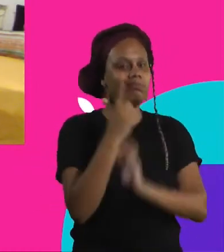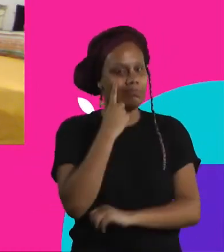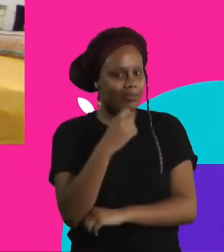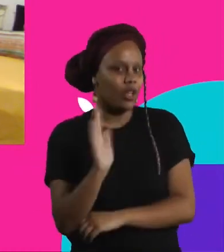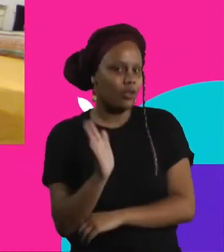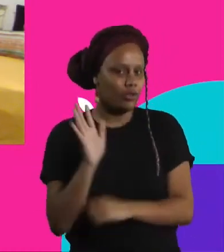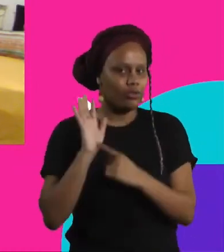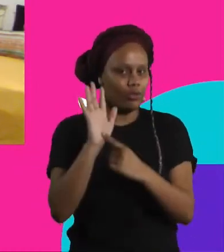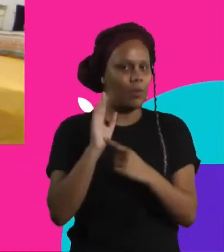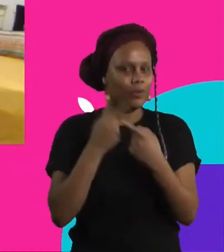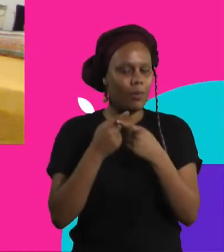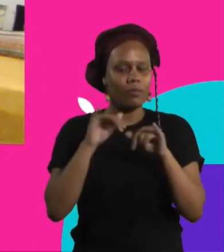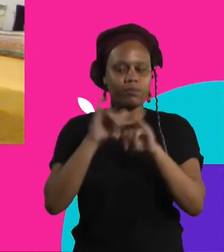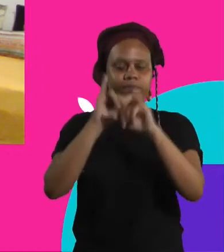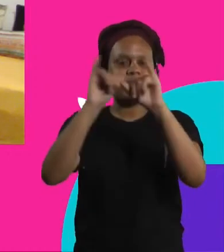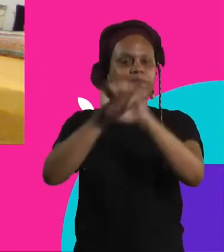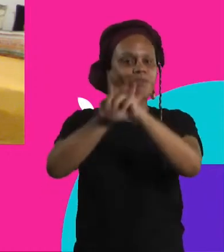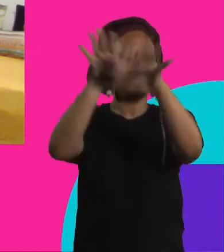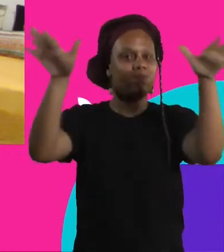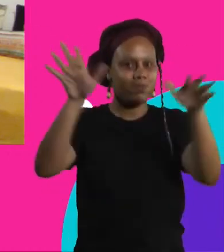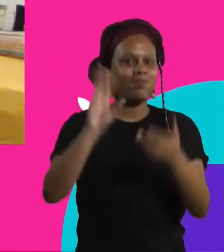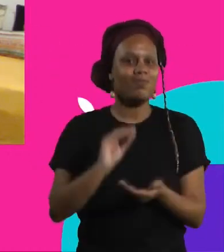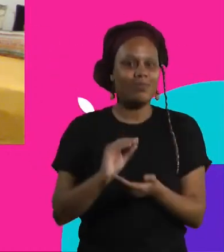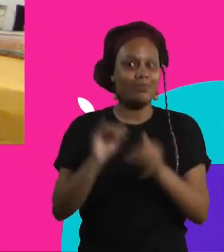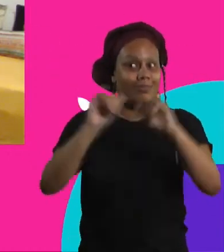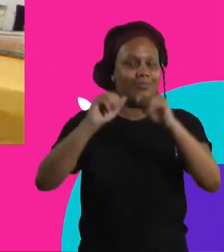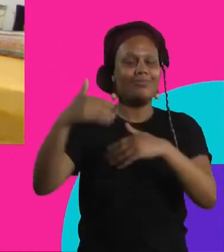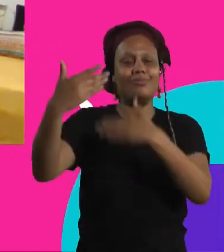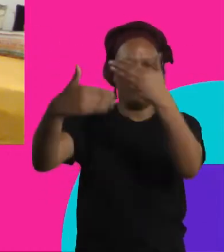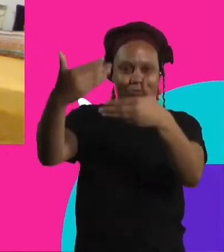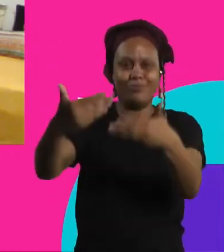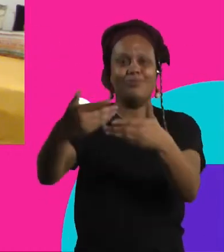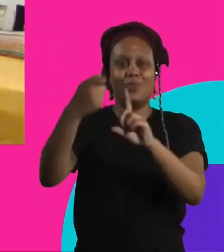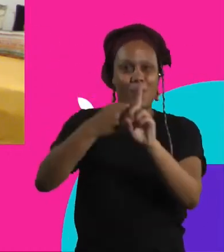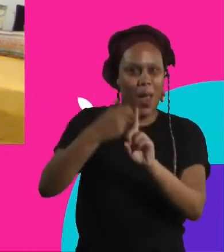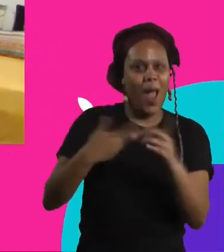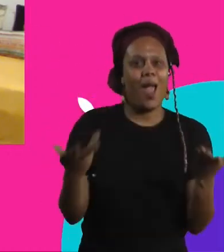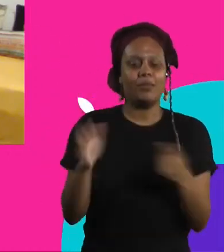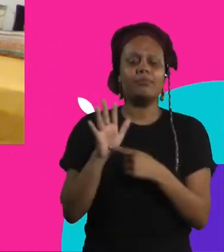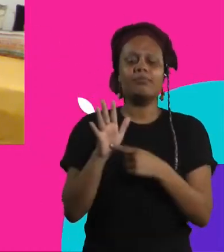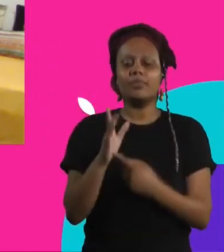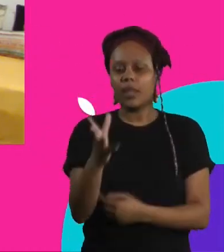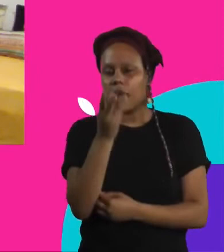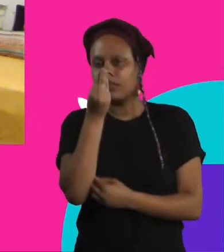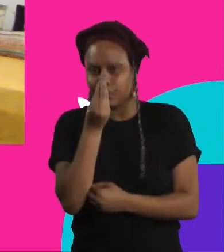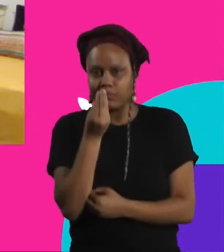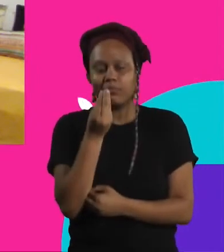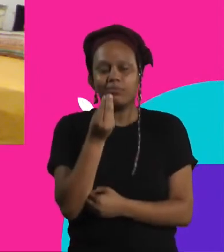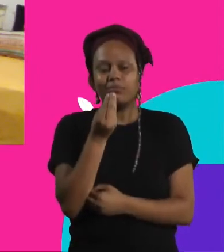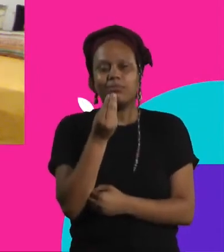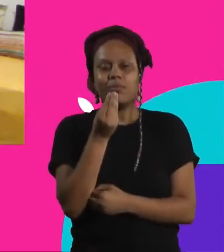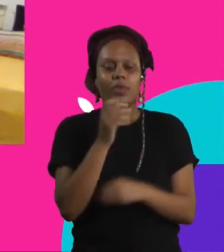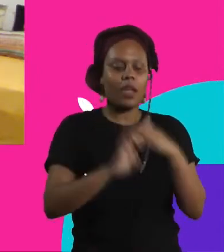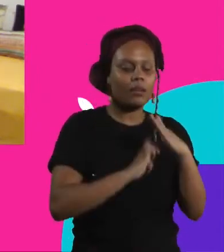ainda vai divulgar ainda mais nos próximos meses, para inspirar, né, mostrar para outras empresas que quando você faz de forma estruturada e põe